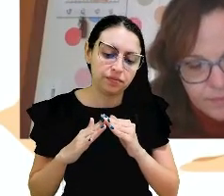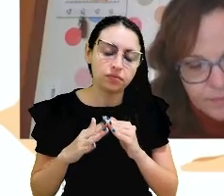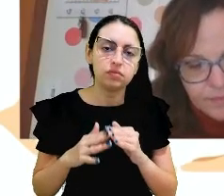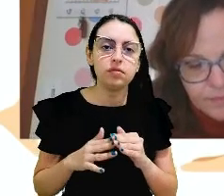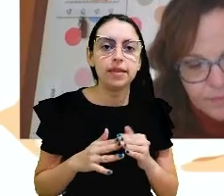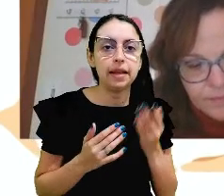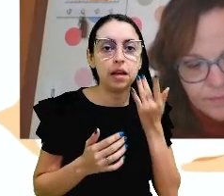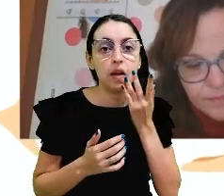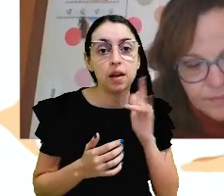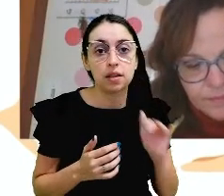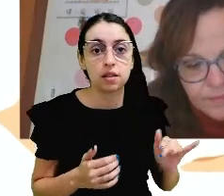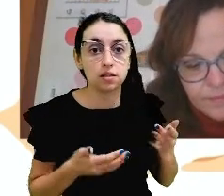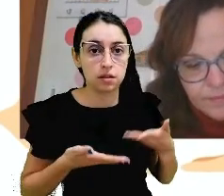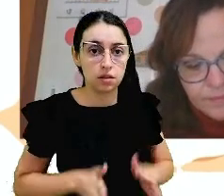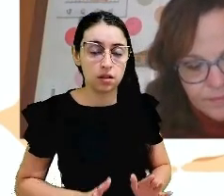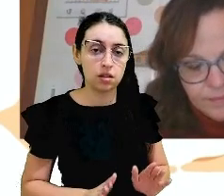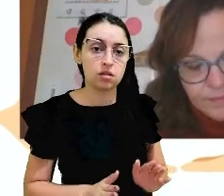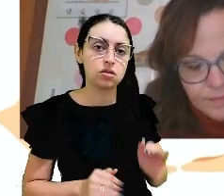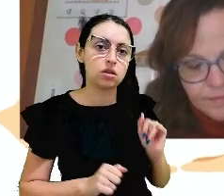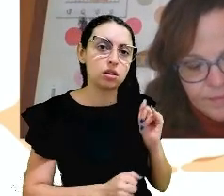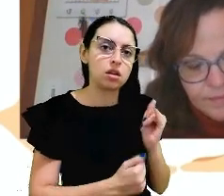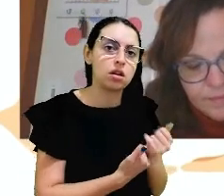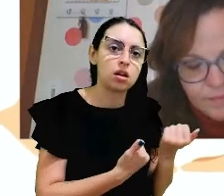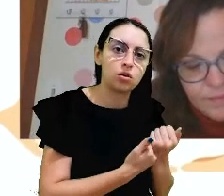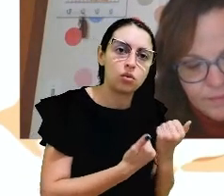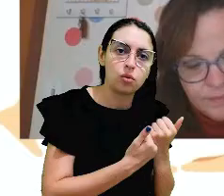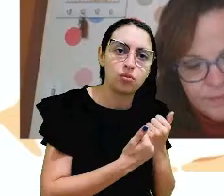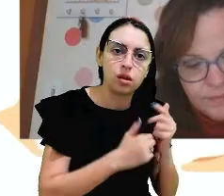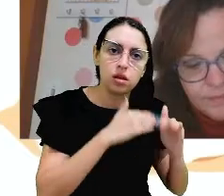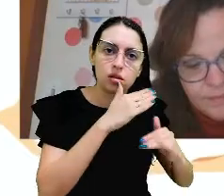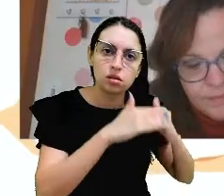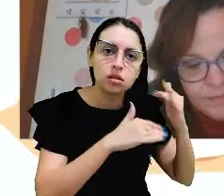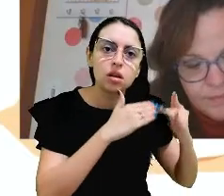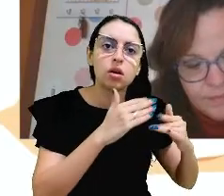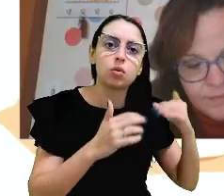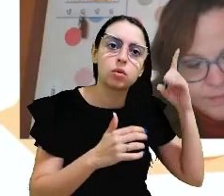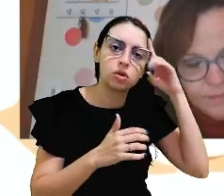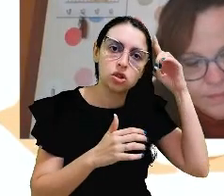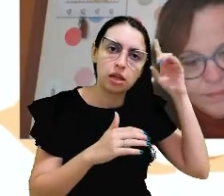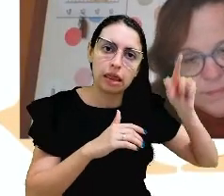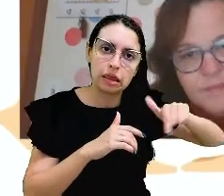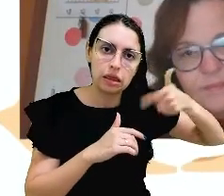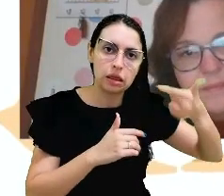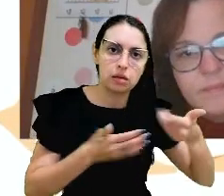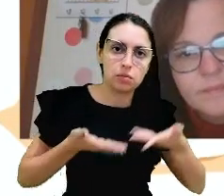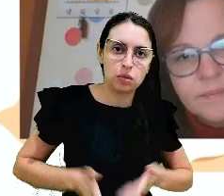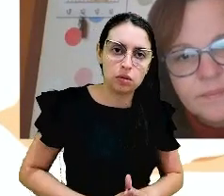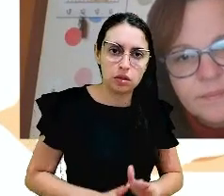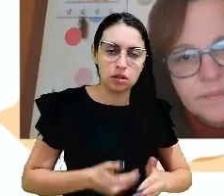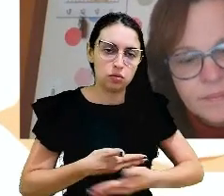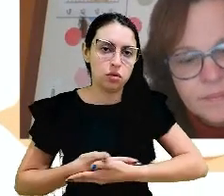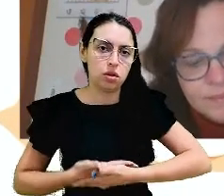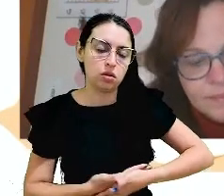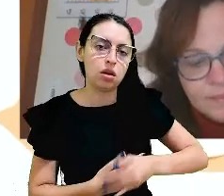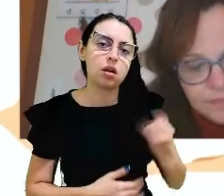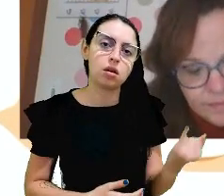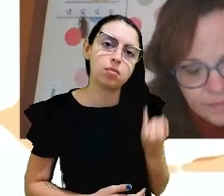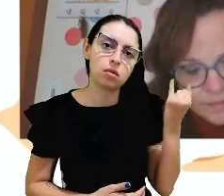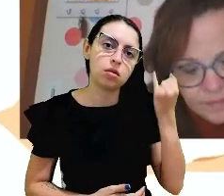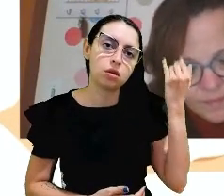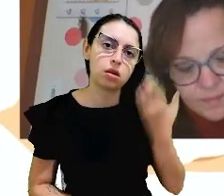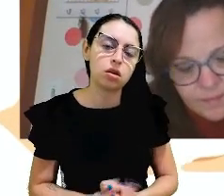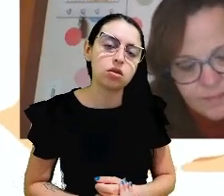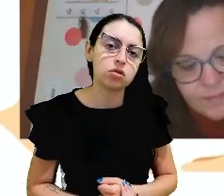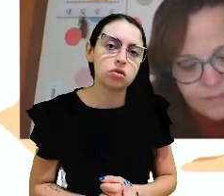crianças nascem, elas estão lá acompanhando os dias seguintes ao parto, né? E eu acho que isso é muito importante enquanto um